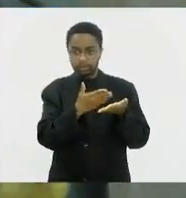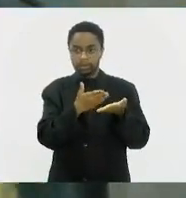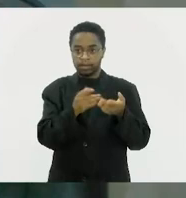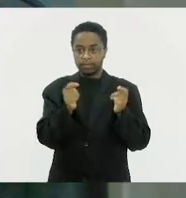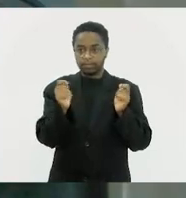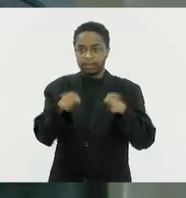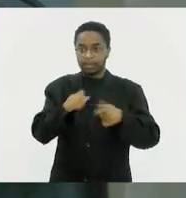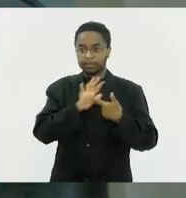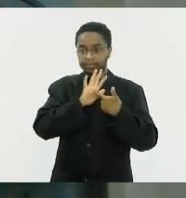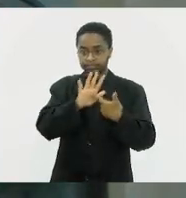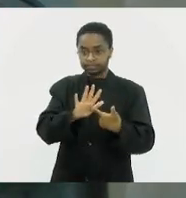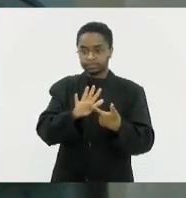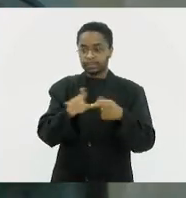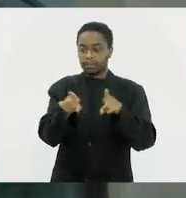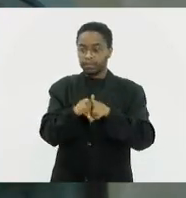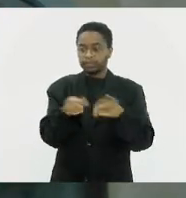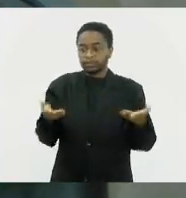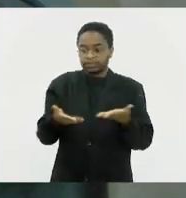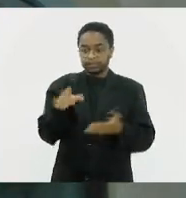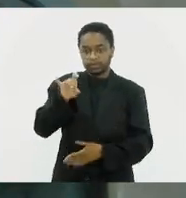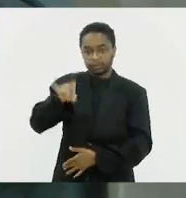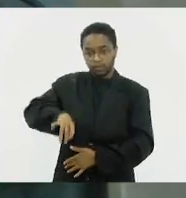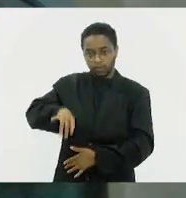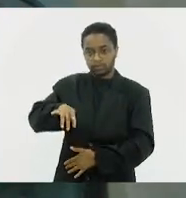agora o último, então.